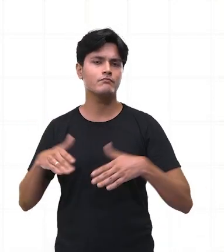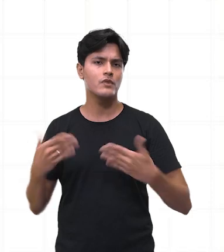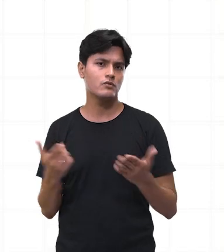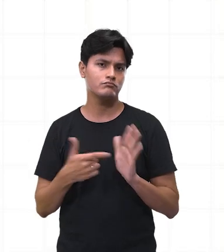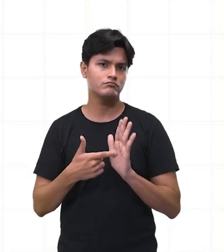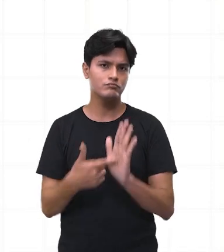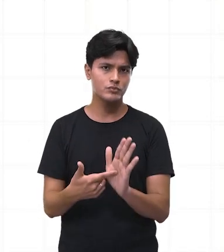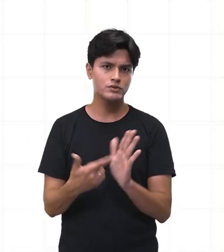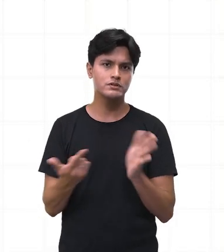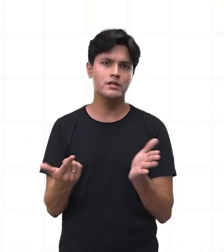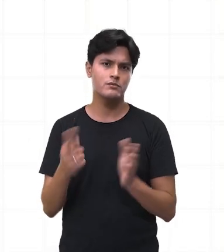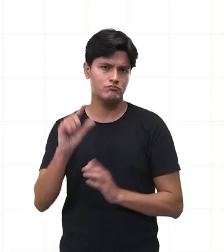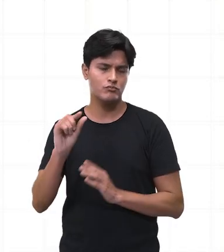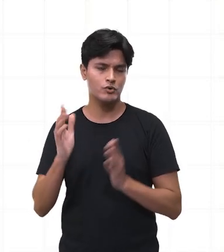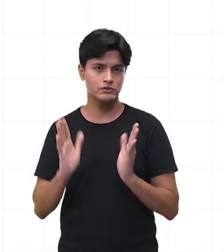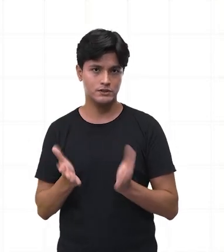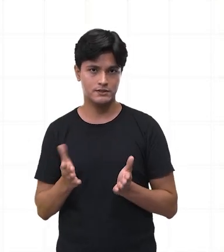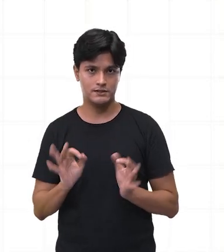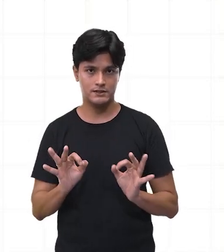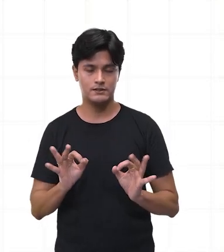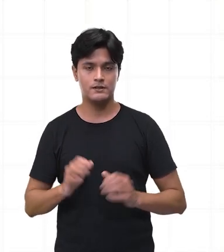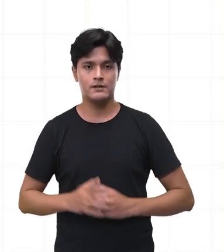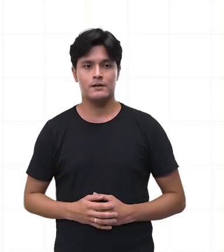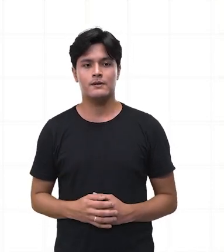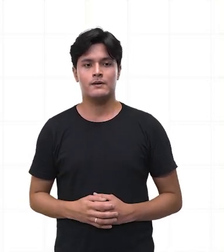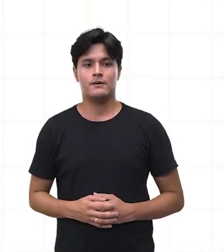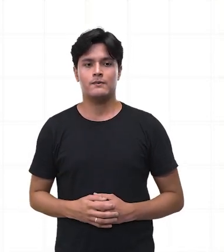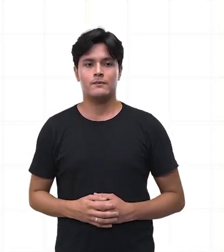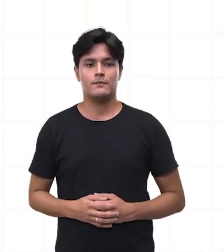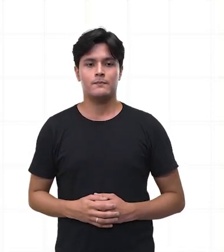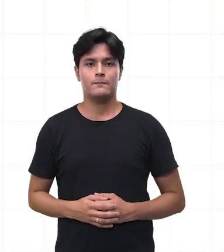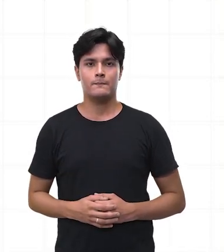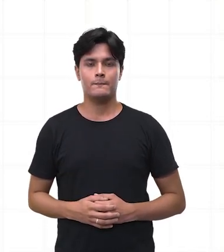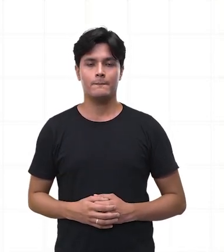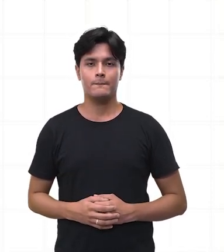mostrei para vocês como é que faz isso, né? Você vai pegar aqui, ó.